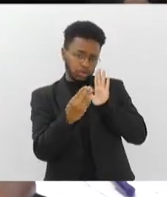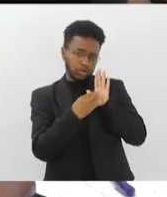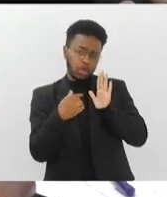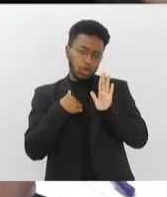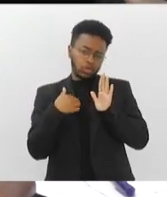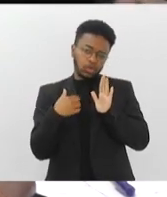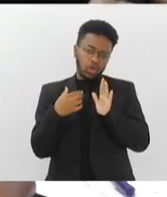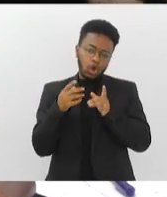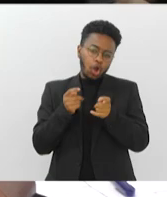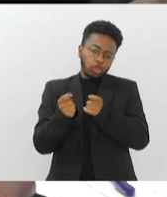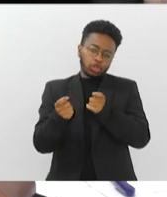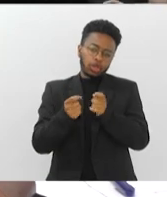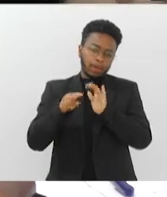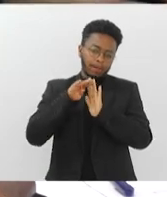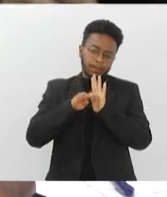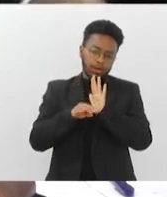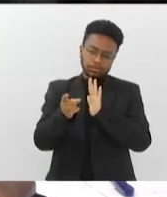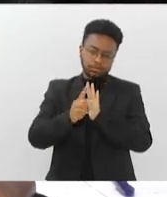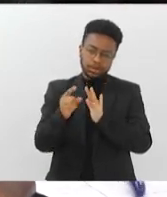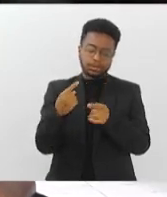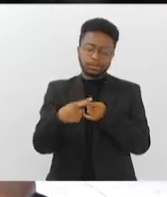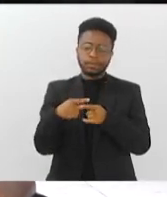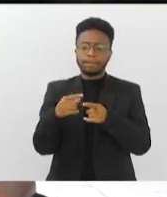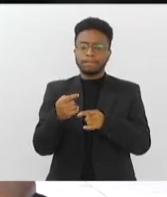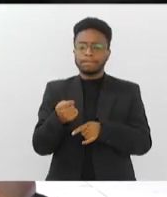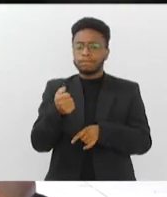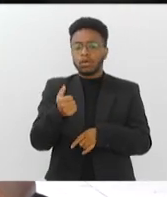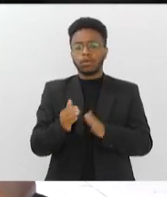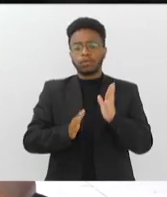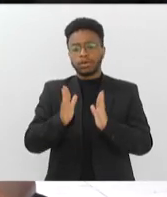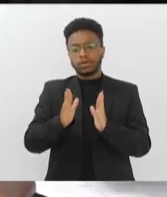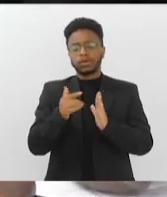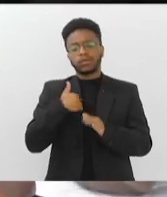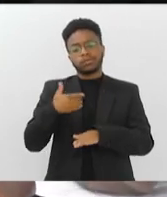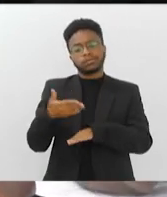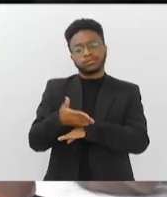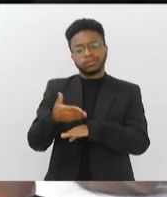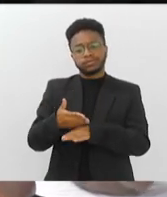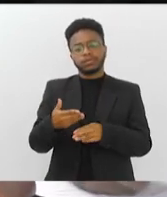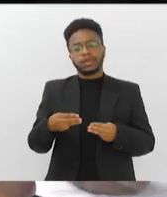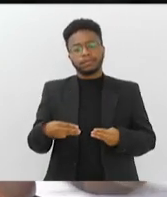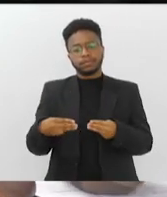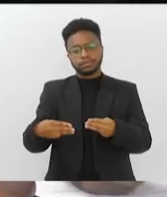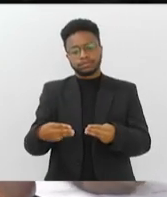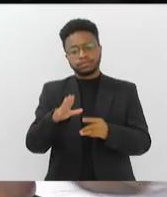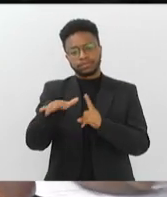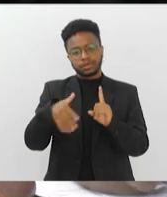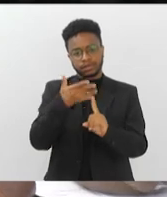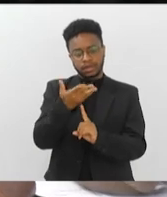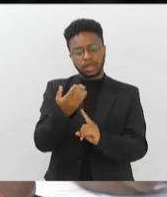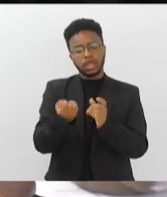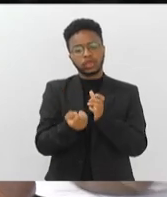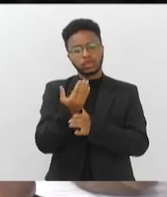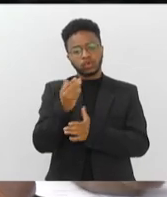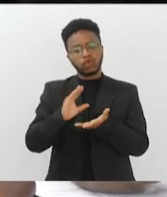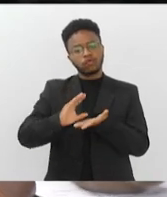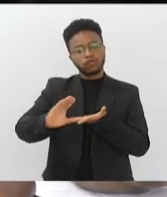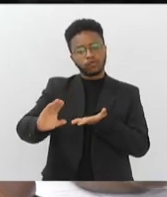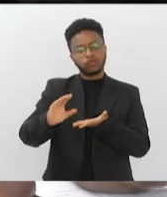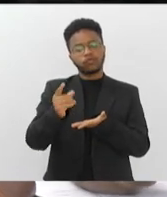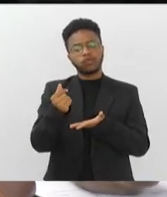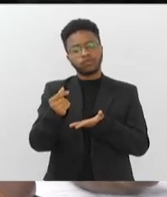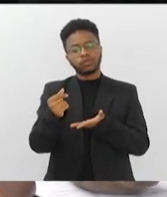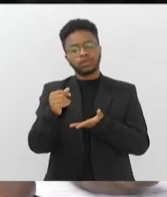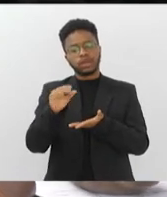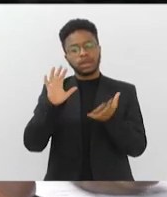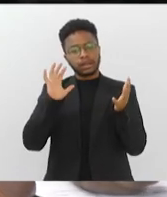né? Eu, no curto espaço que tive no Ministério do Meio Ambiente, 2 anos, a gente criou o Fundo Clima, o Fundo Amazônia, reduzimos